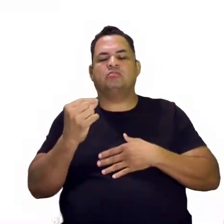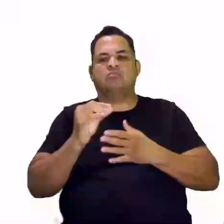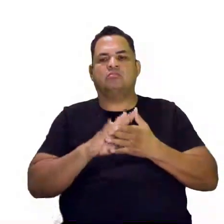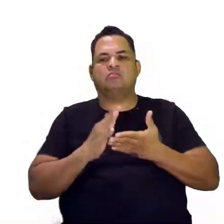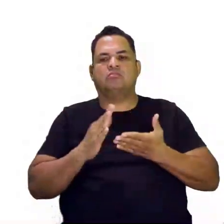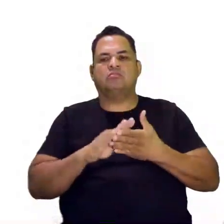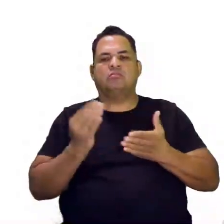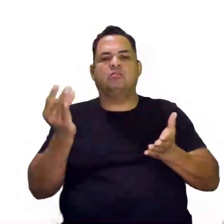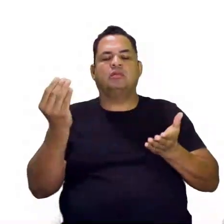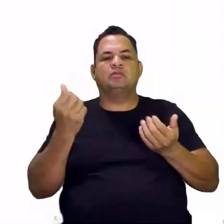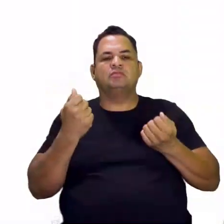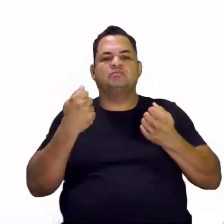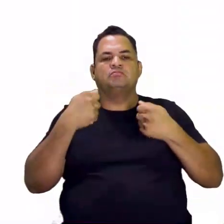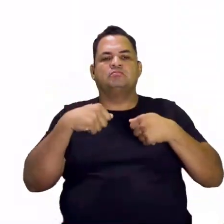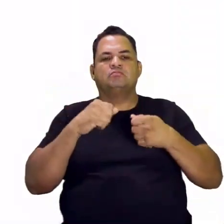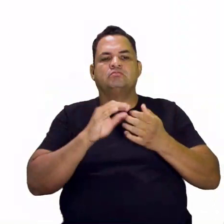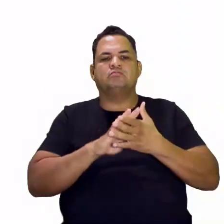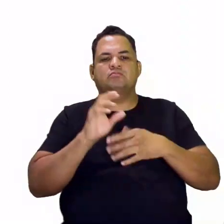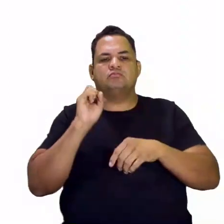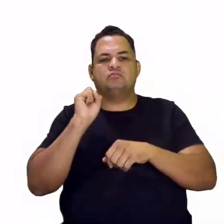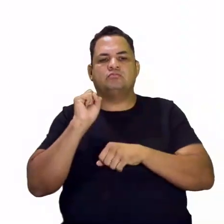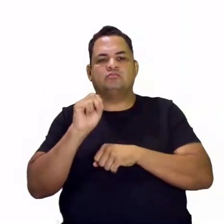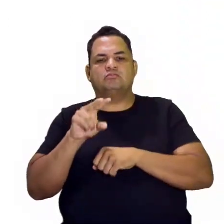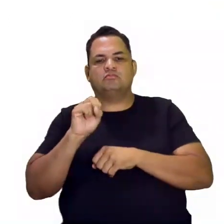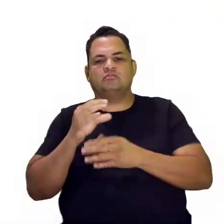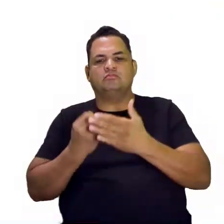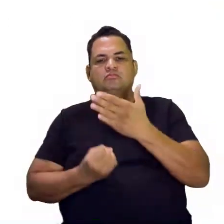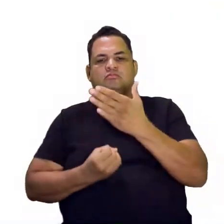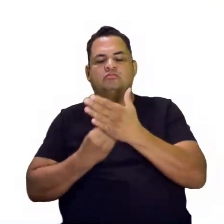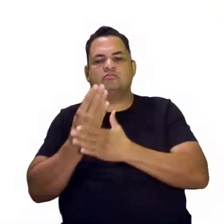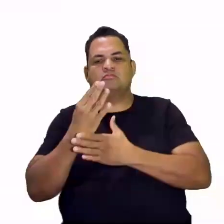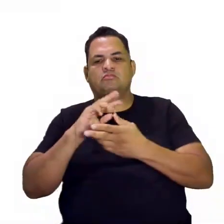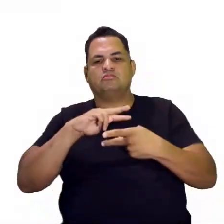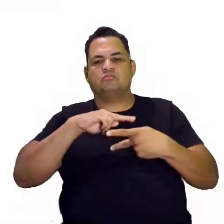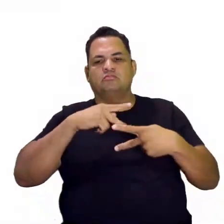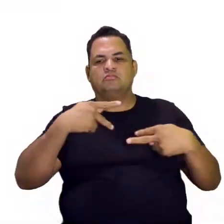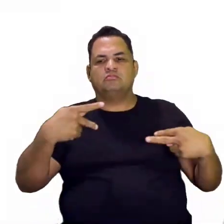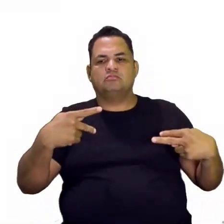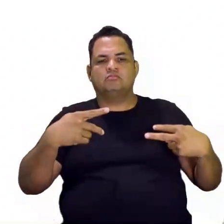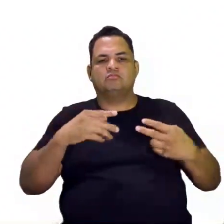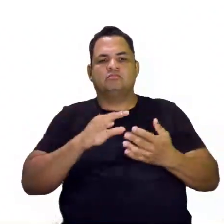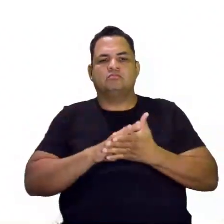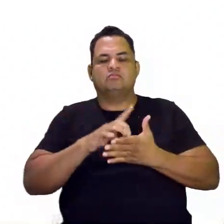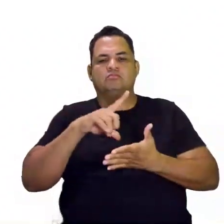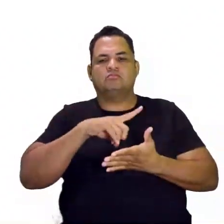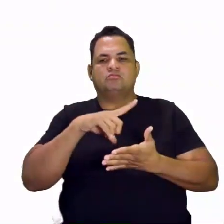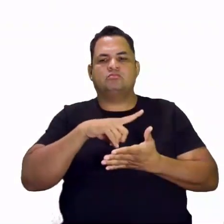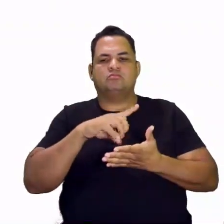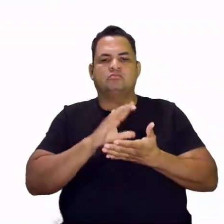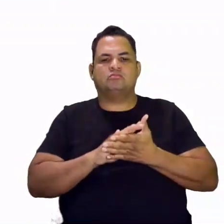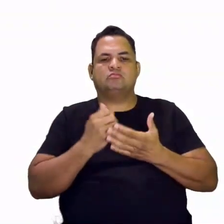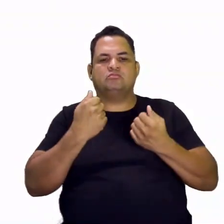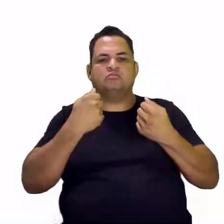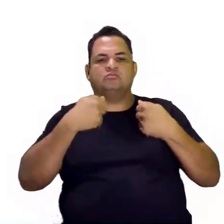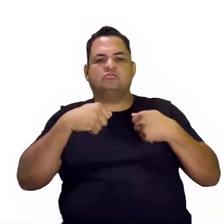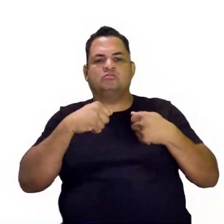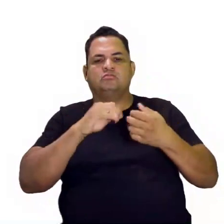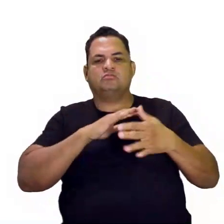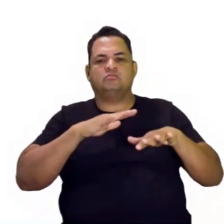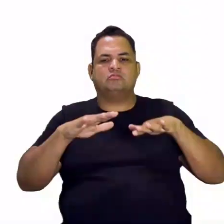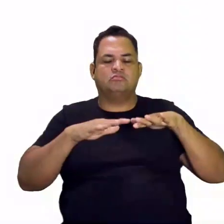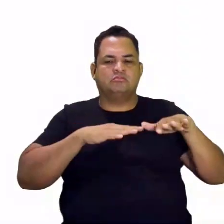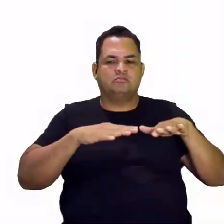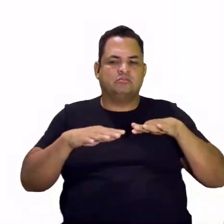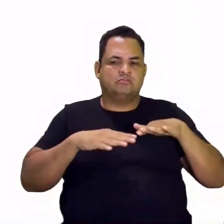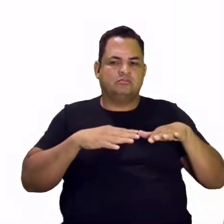E essa hipótese afirma que os vírus surgiram de elementos genéticos que ganharam a